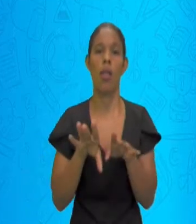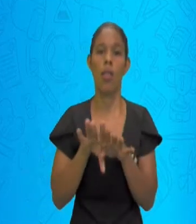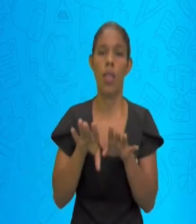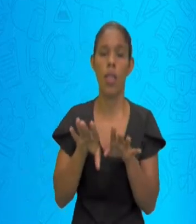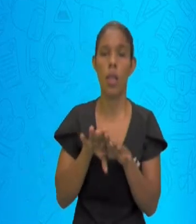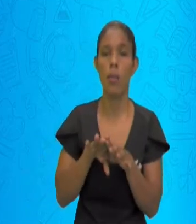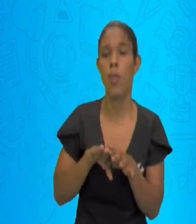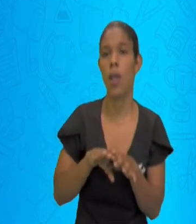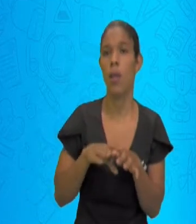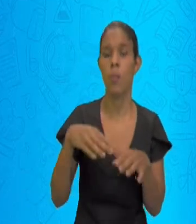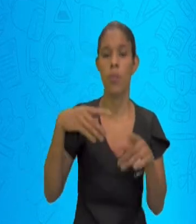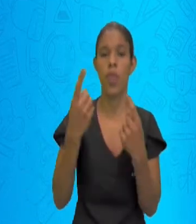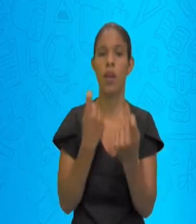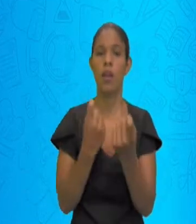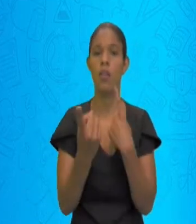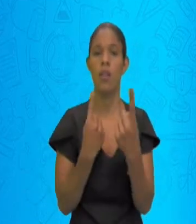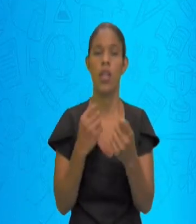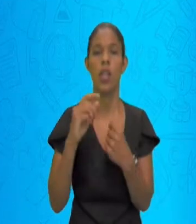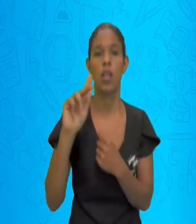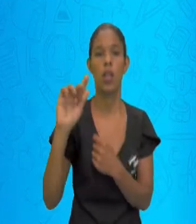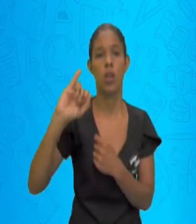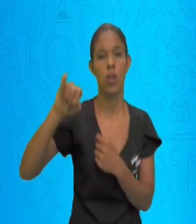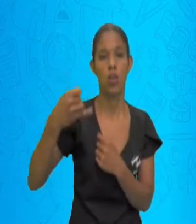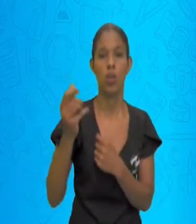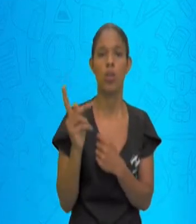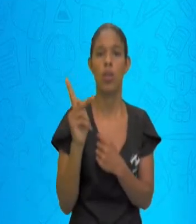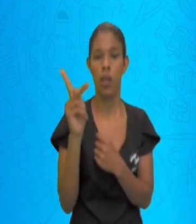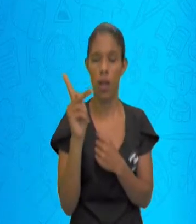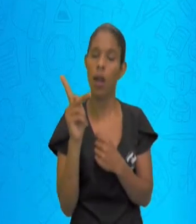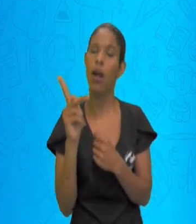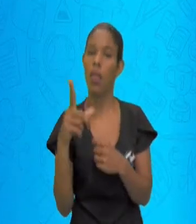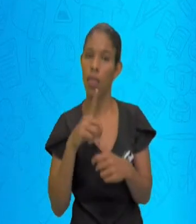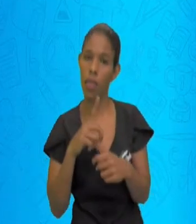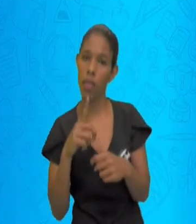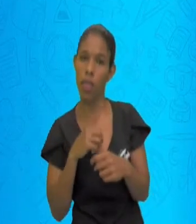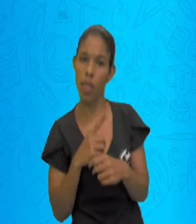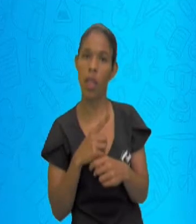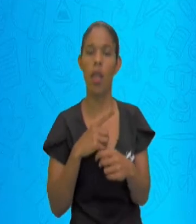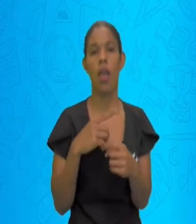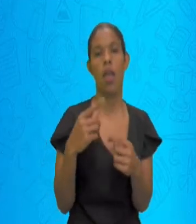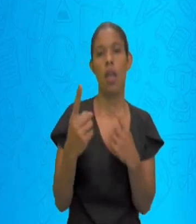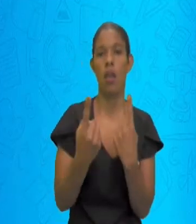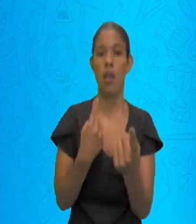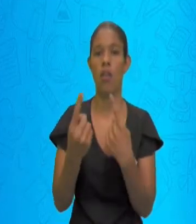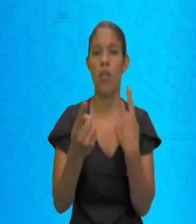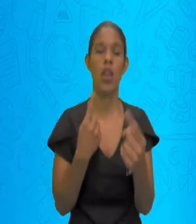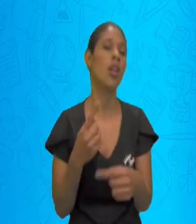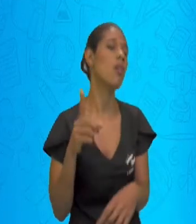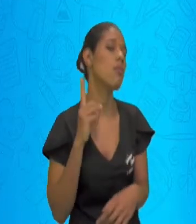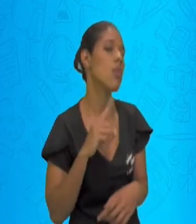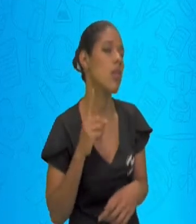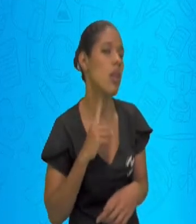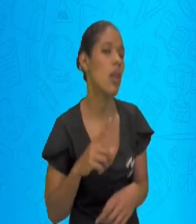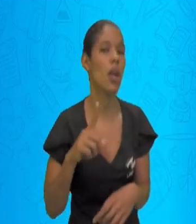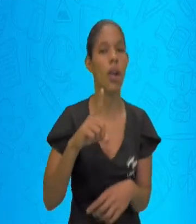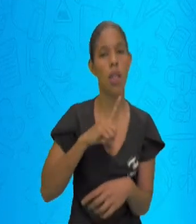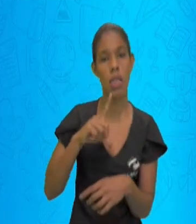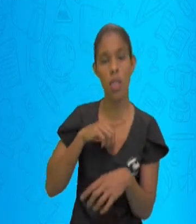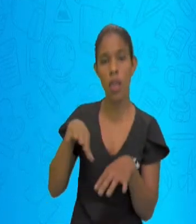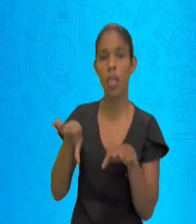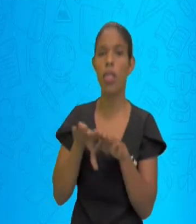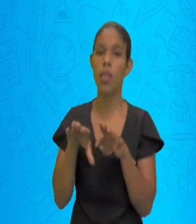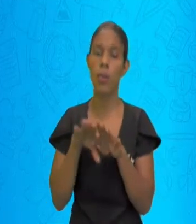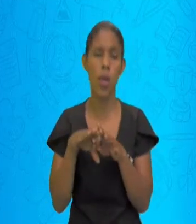Avenida JK, no final, que representa um pouco da realidade do nosso povo. Isso é uma